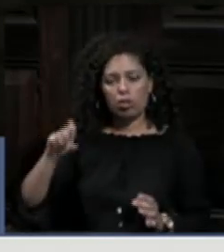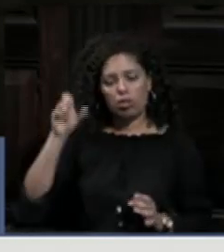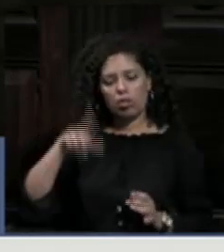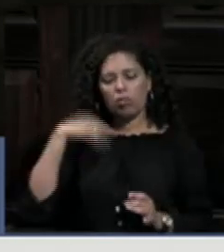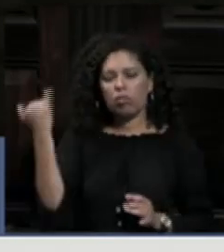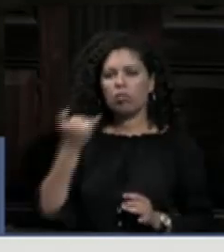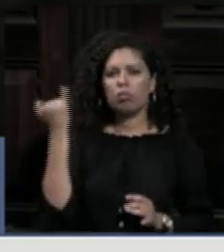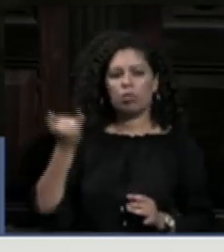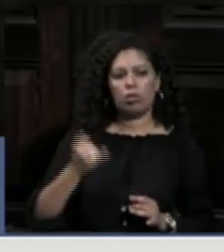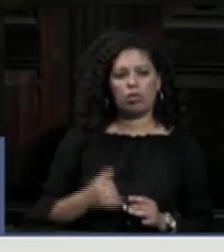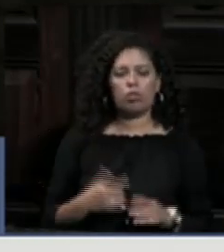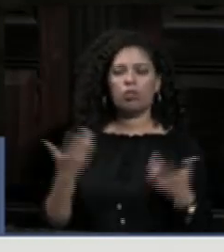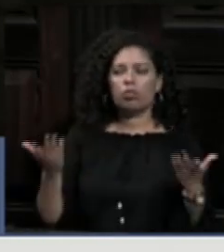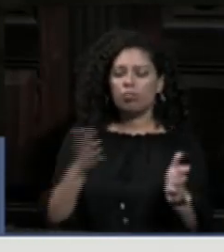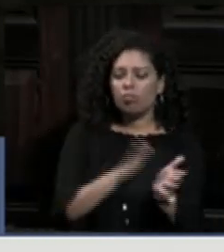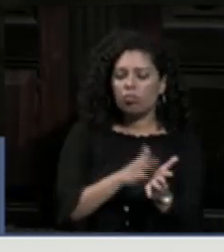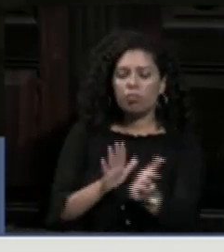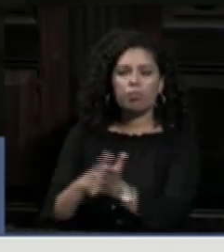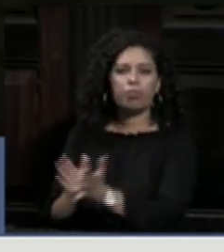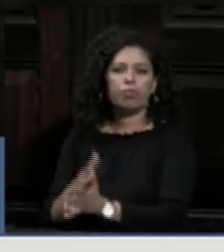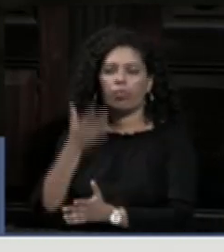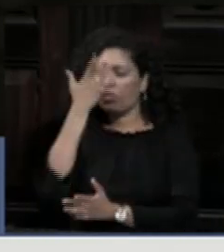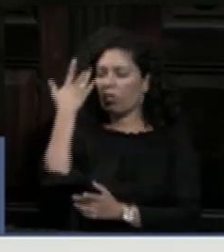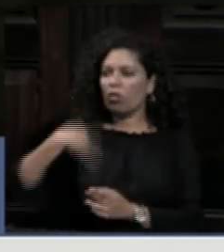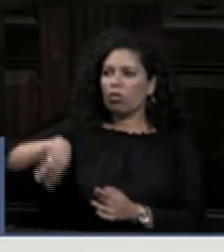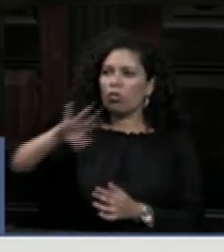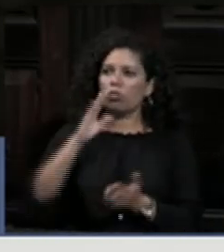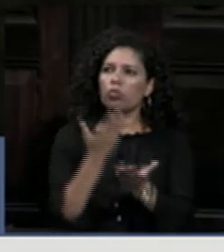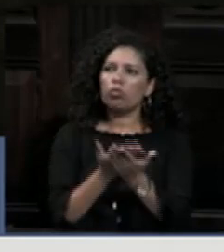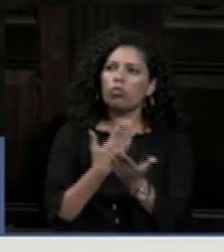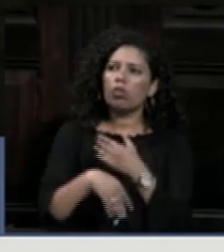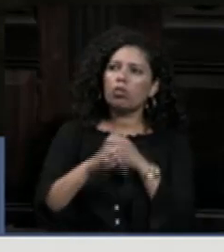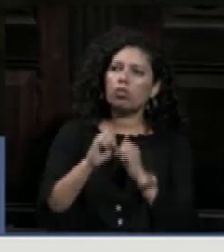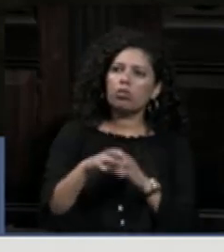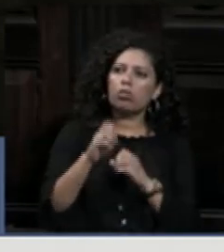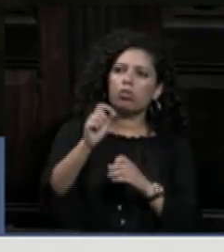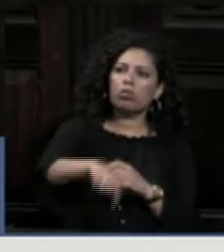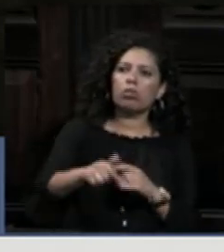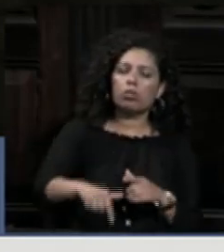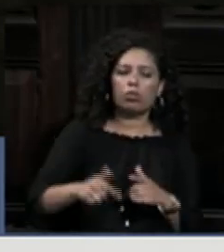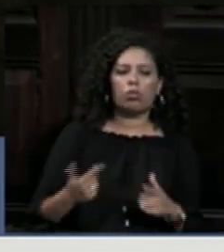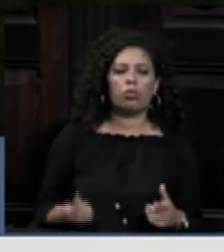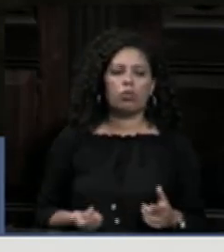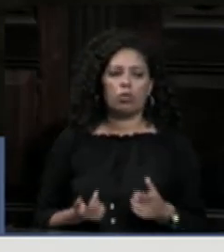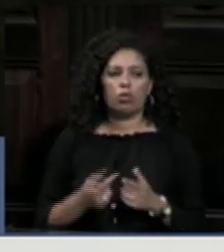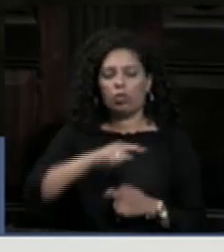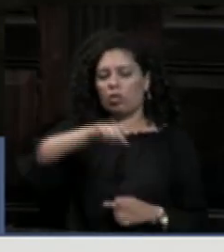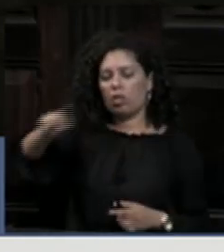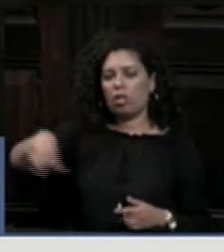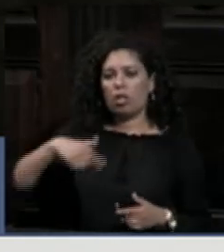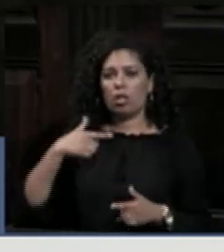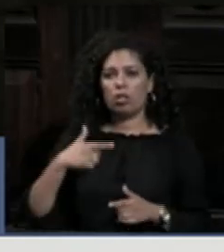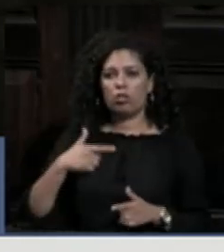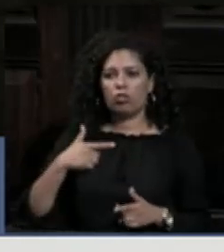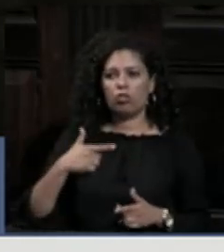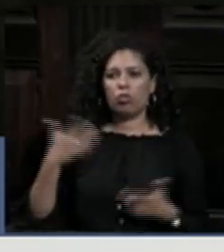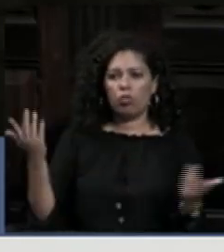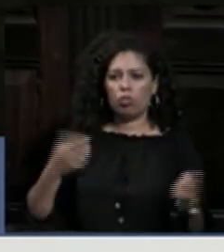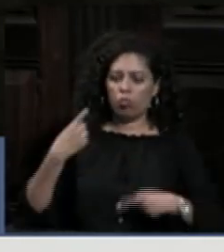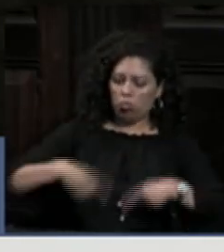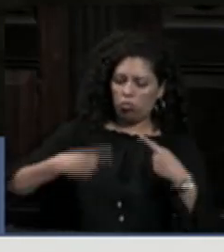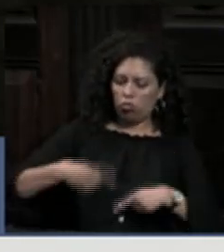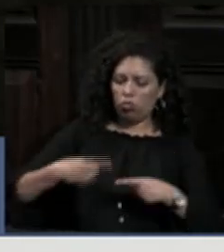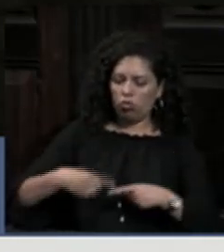quero parabenizar que a todos os alunos que se mobilizaram para que tivéssemos essa aprovação em tempo recorde